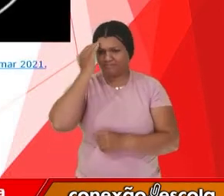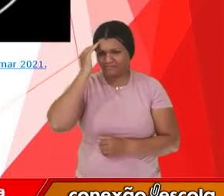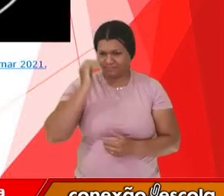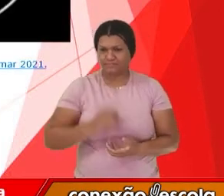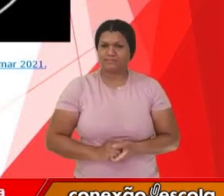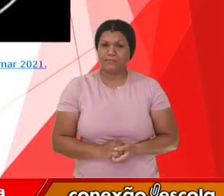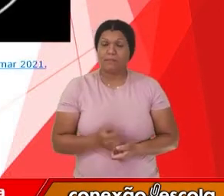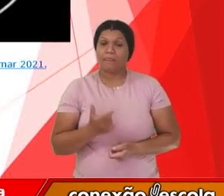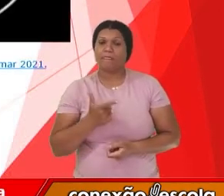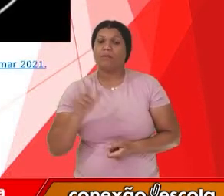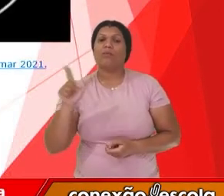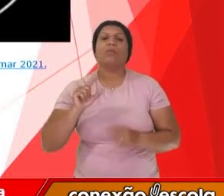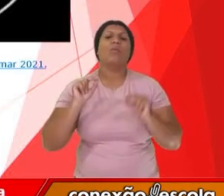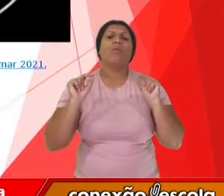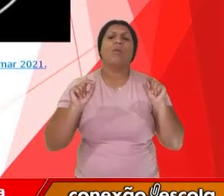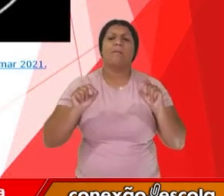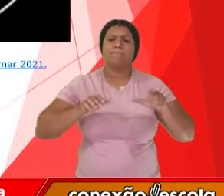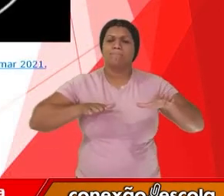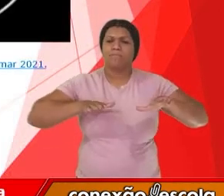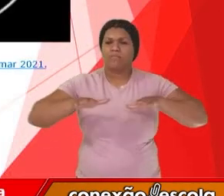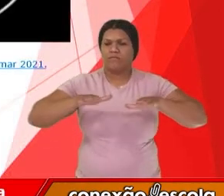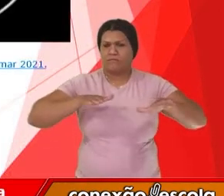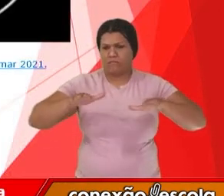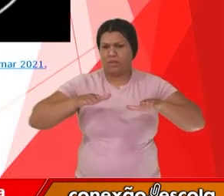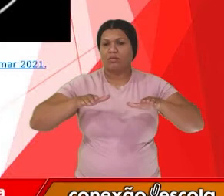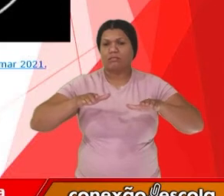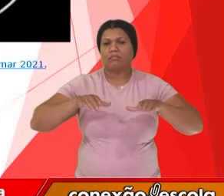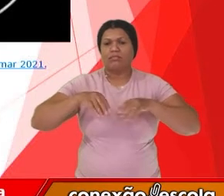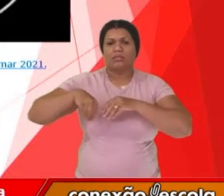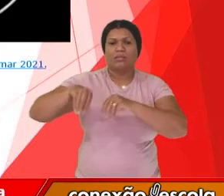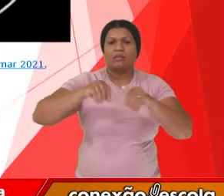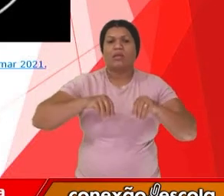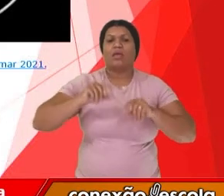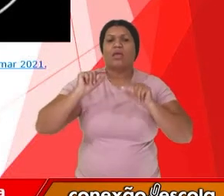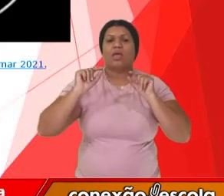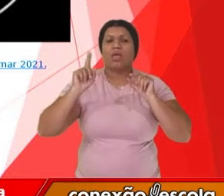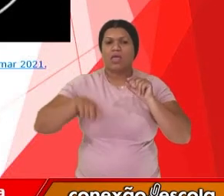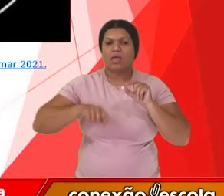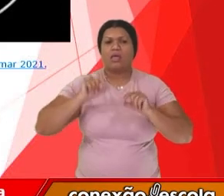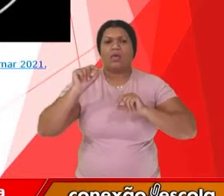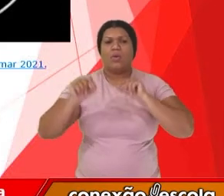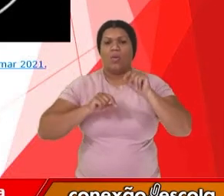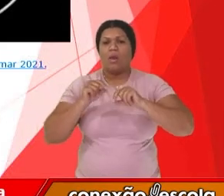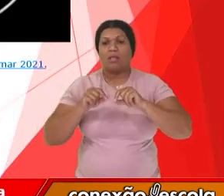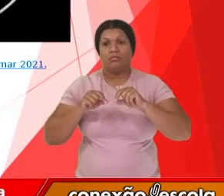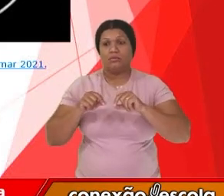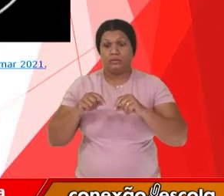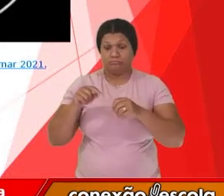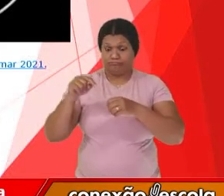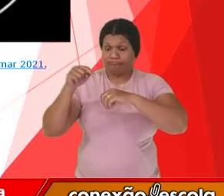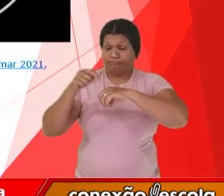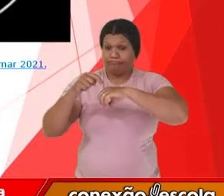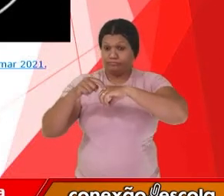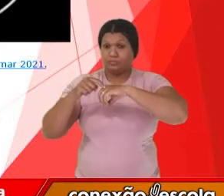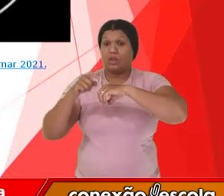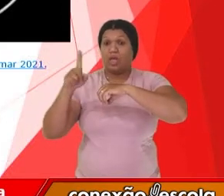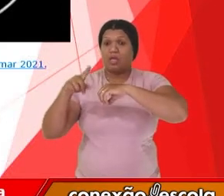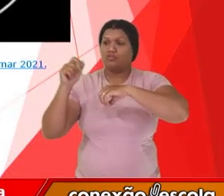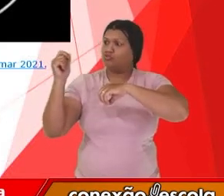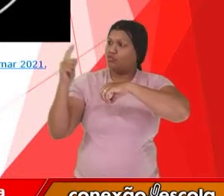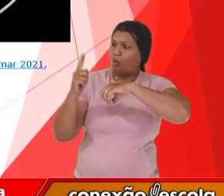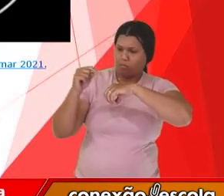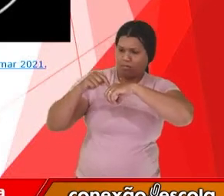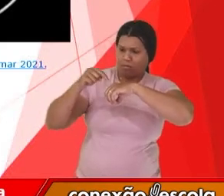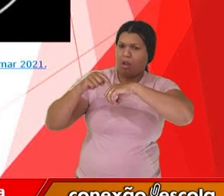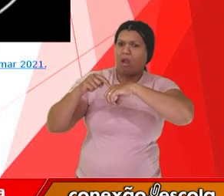Um outro movimento da Terra é o movimento de translação, que é quando a Terra orbita em torno